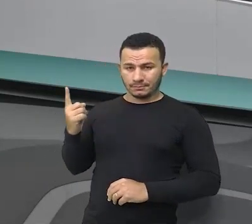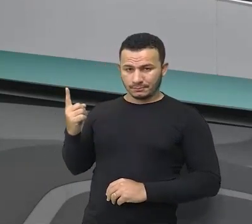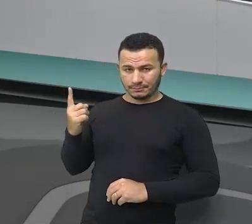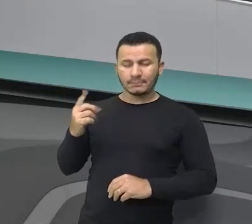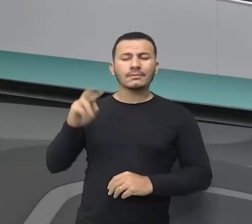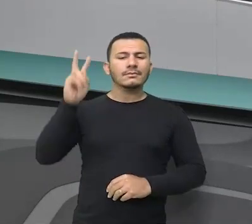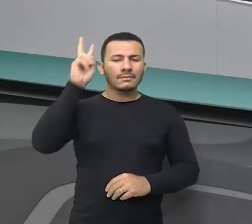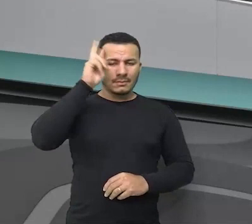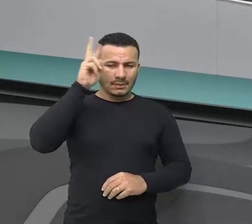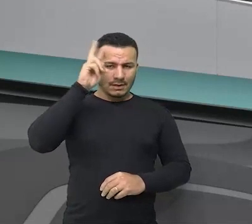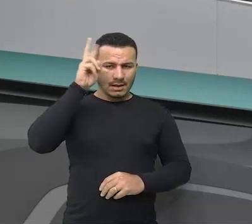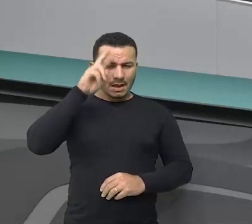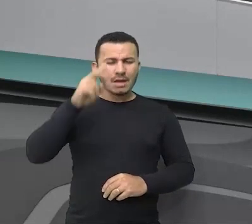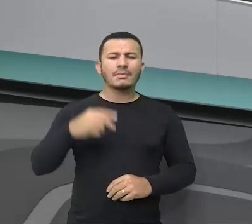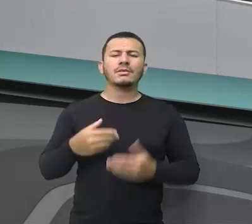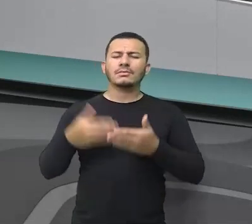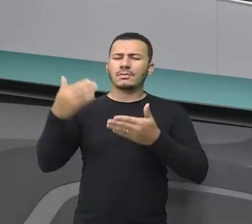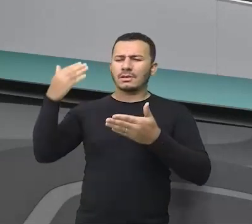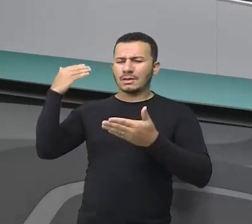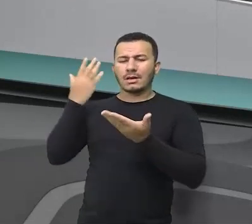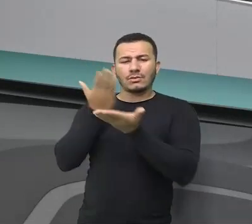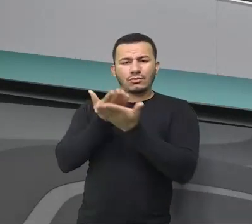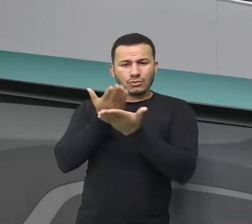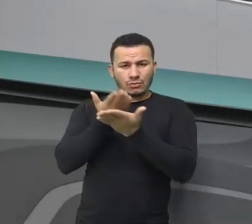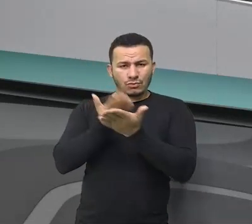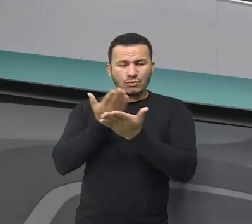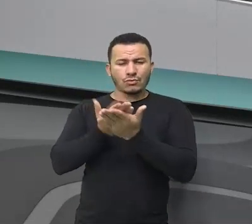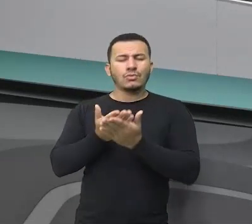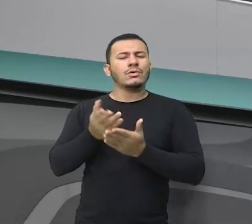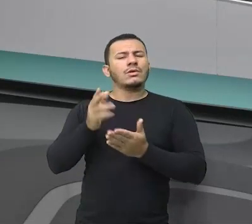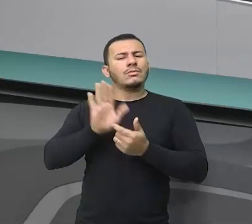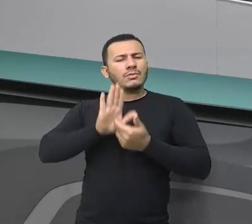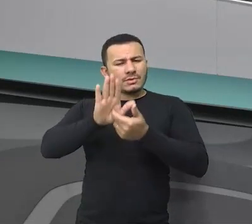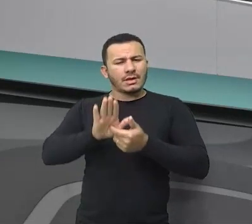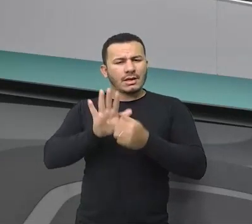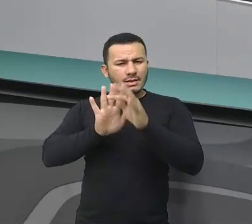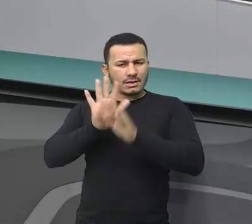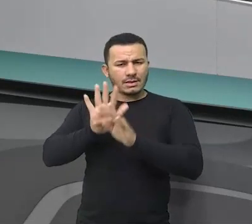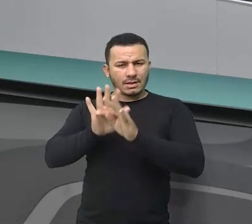Lá na primeira unidade, quando a gente utilizou esse texto, a gente